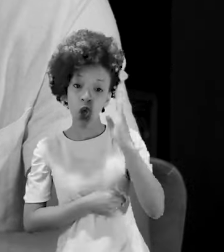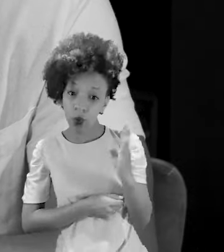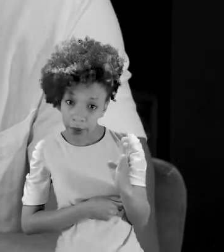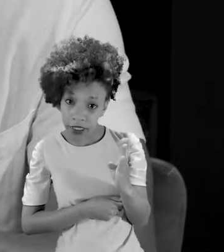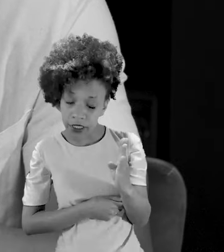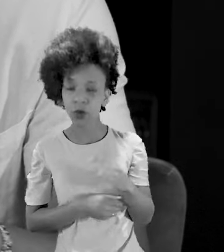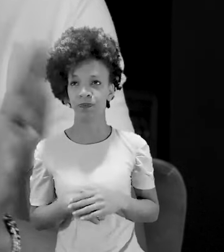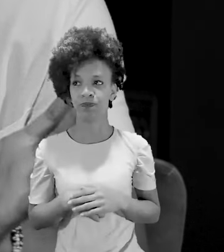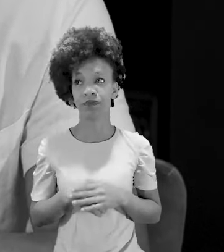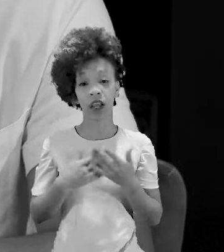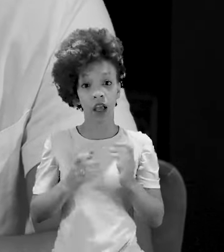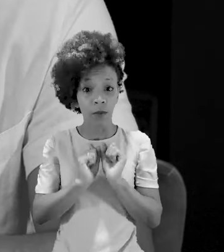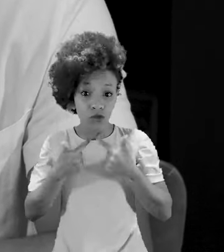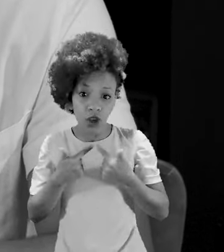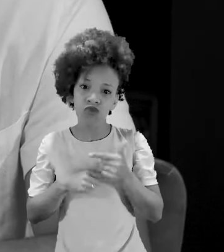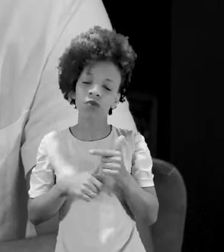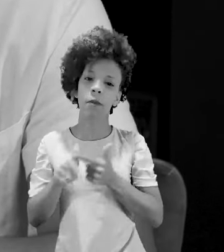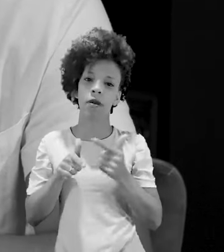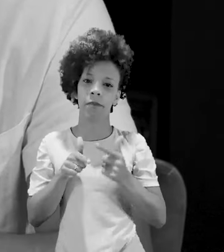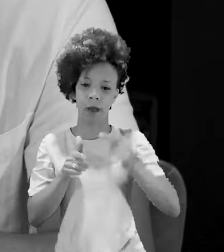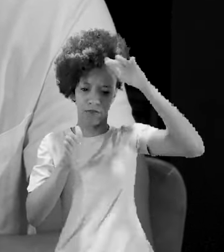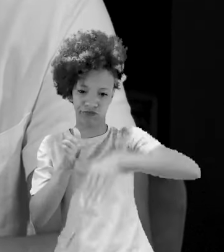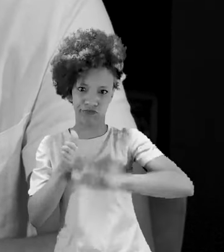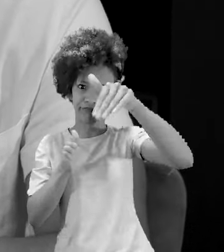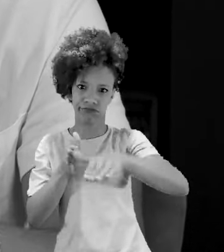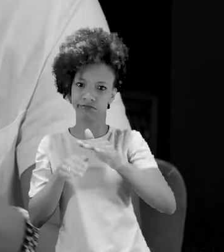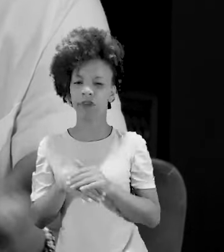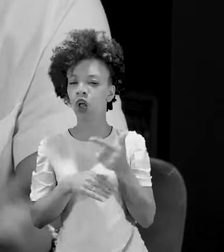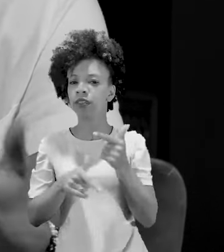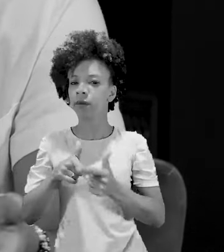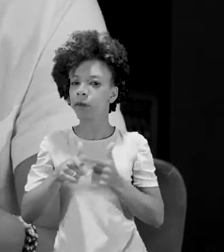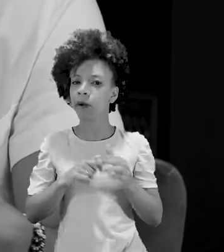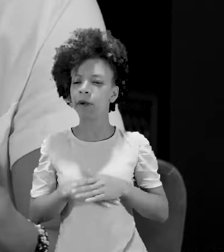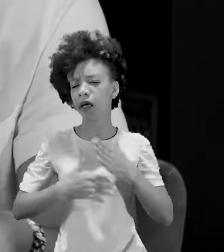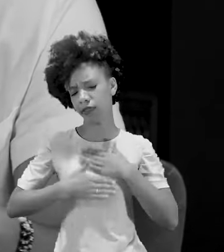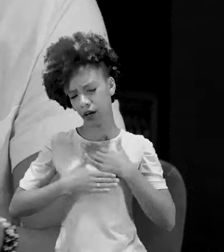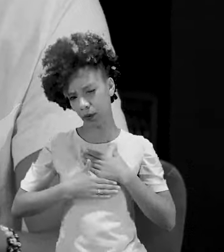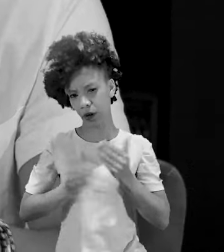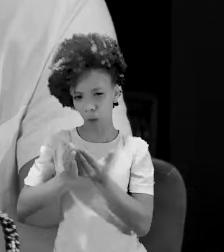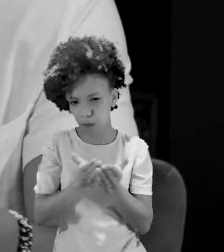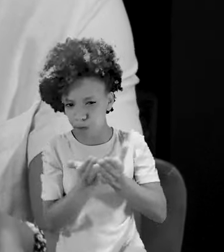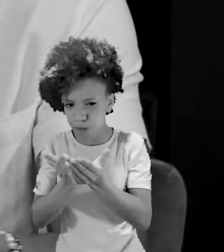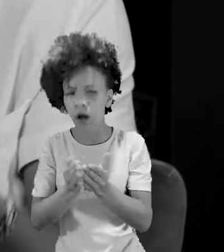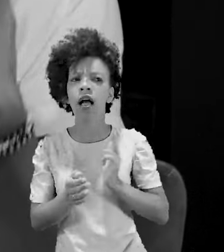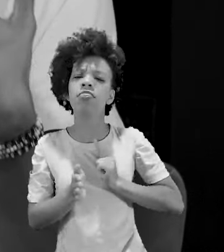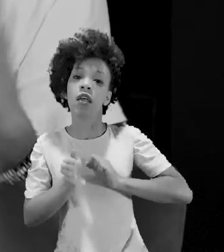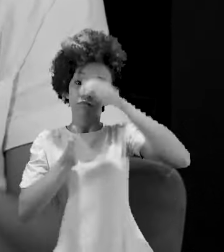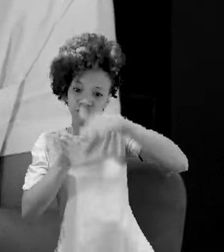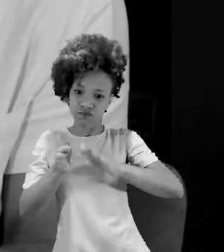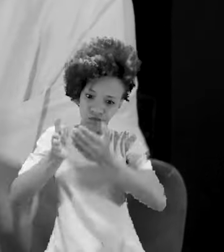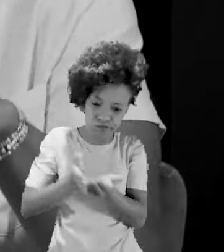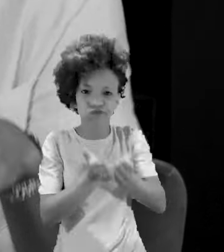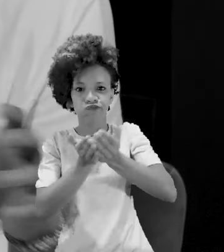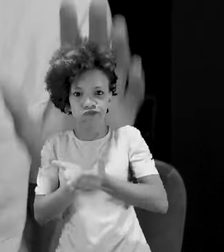e no Brasil assim por isso a gente não tem esse problema de outro gigantes assim então não tem esse problema é muito tempo Navegar que Claro que ele tem